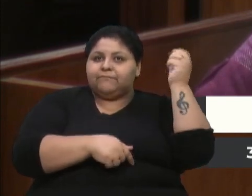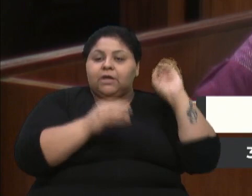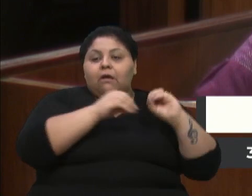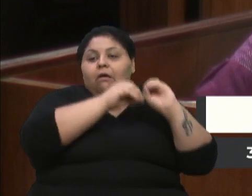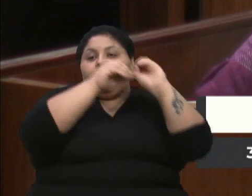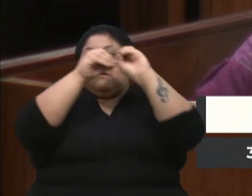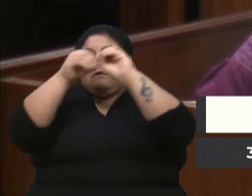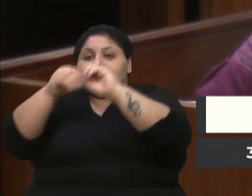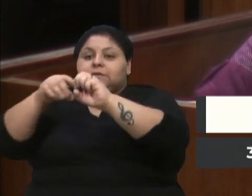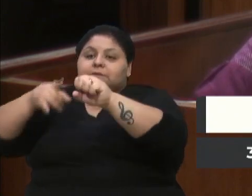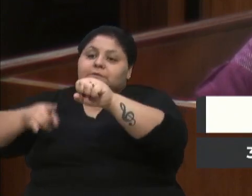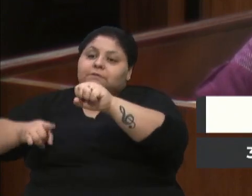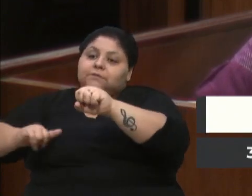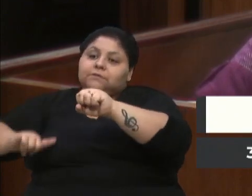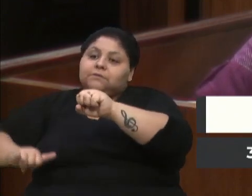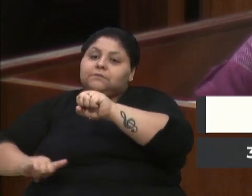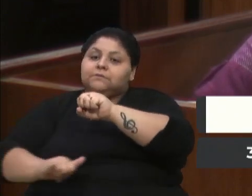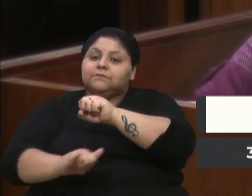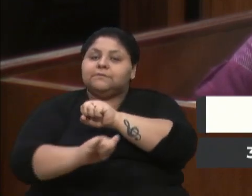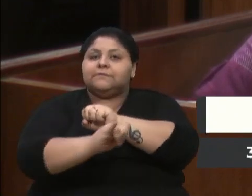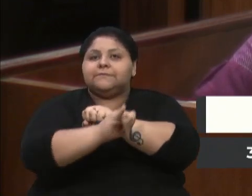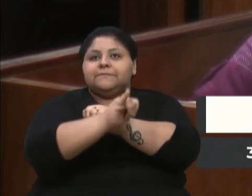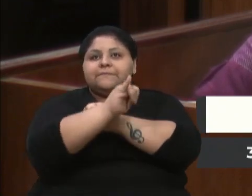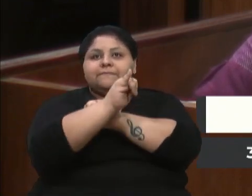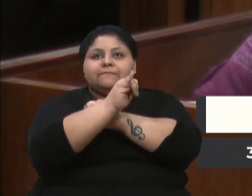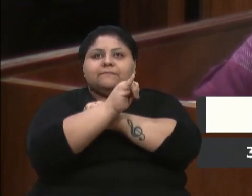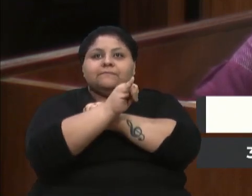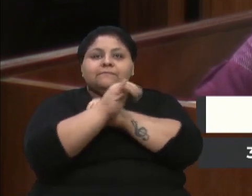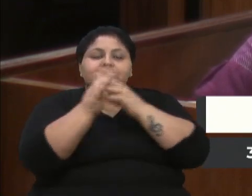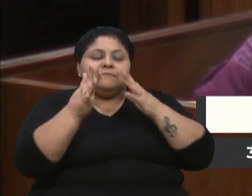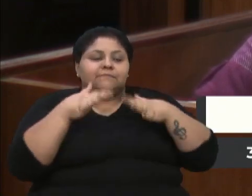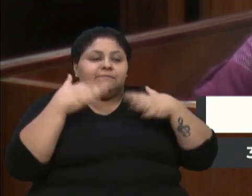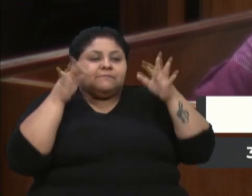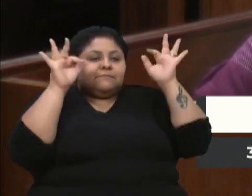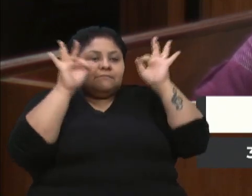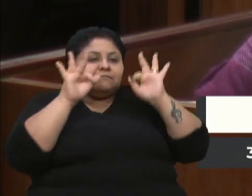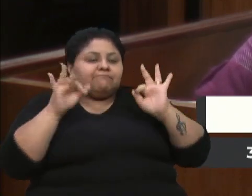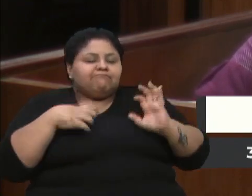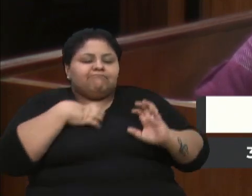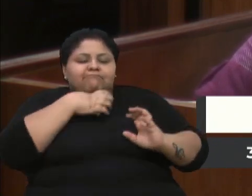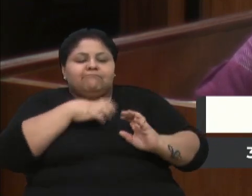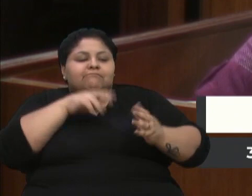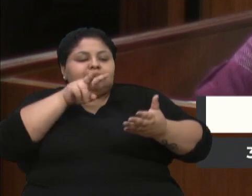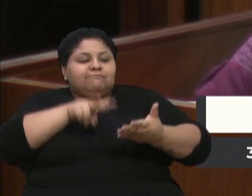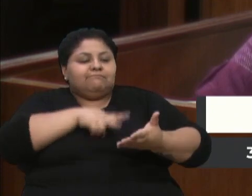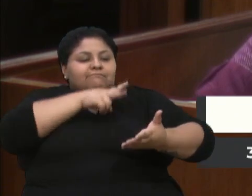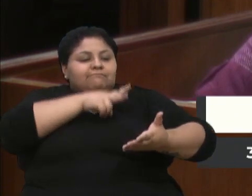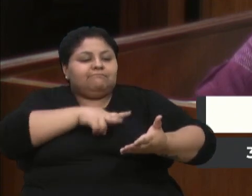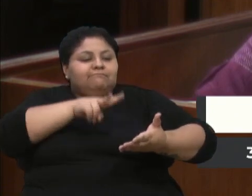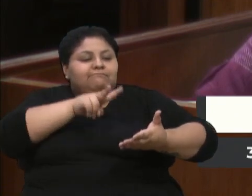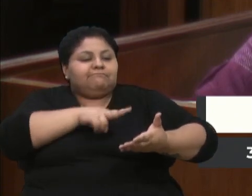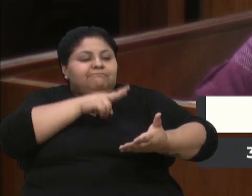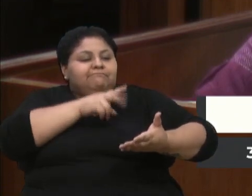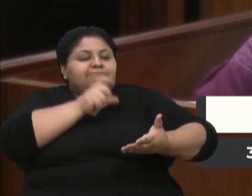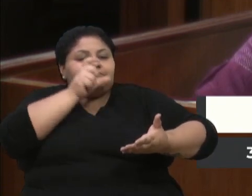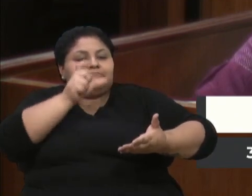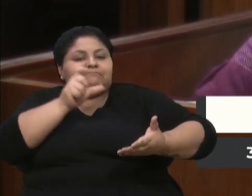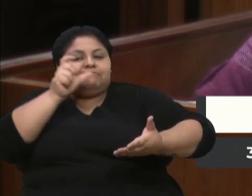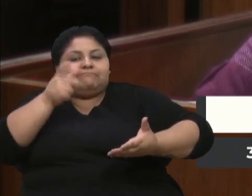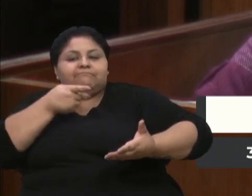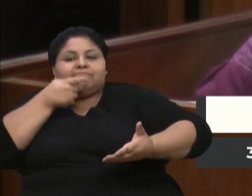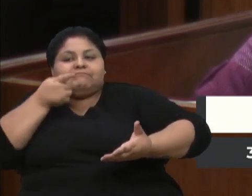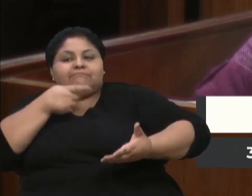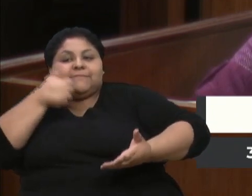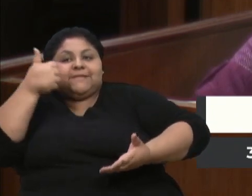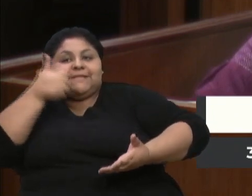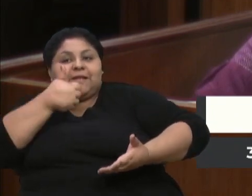avião, namastê, dá vontade de sair dançando. Essas foram as palavras da primeira-dama